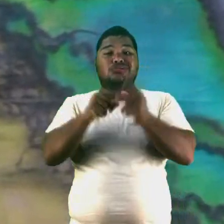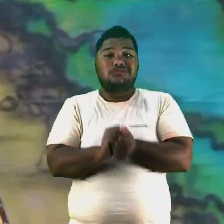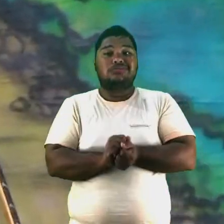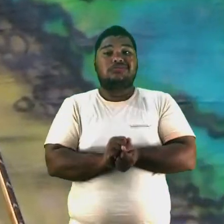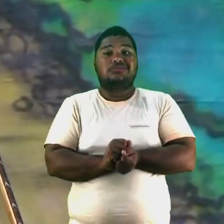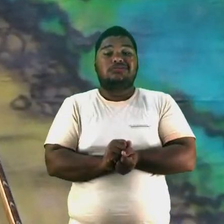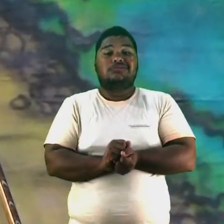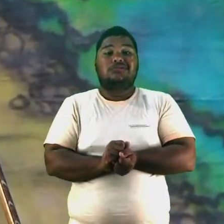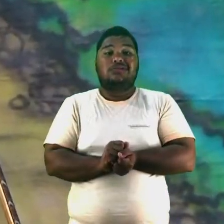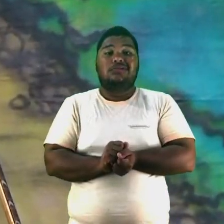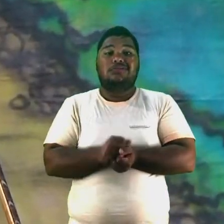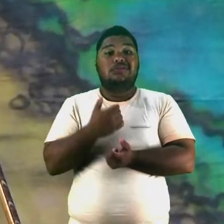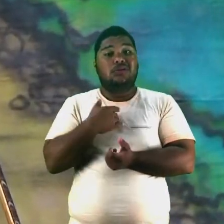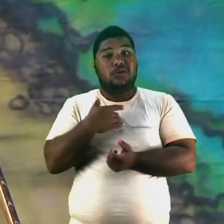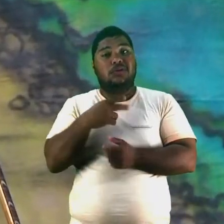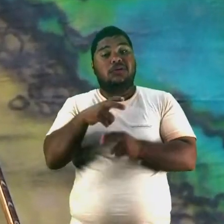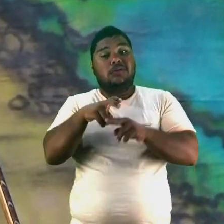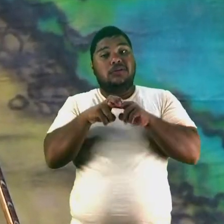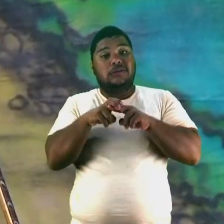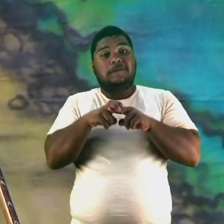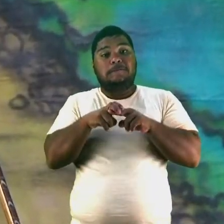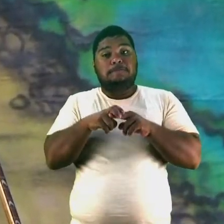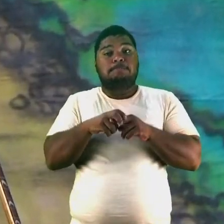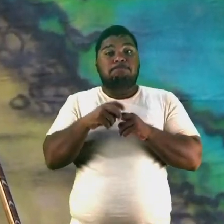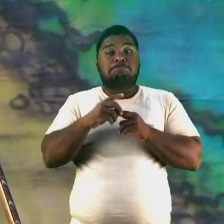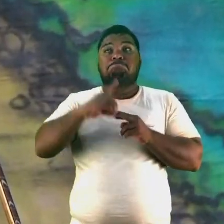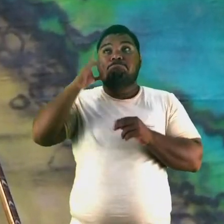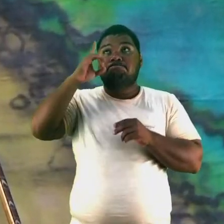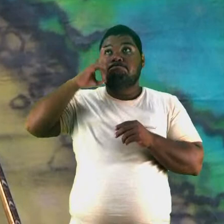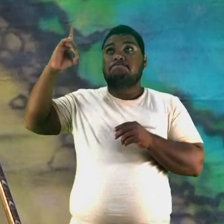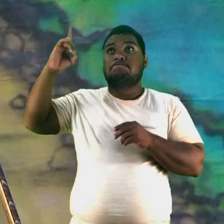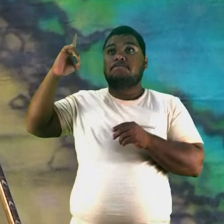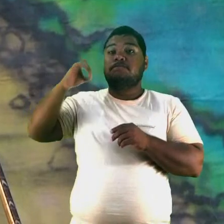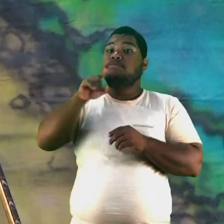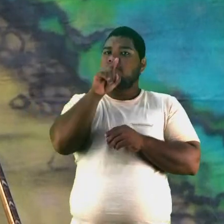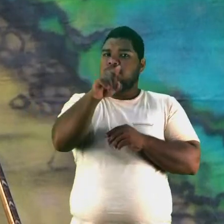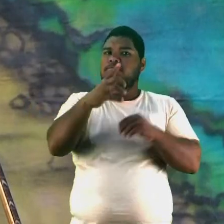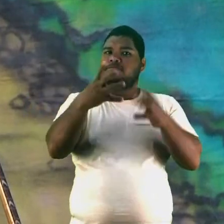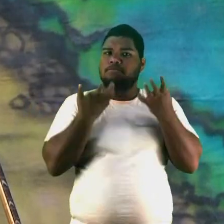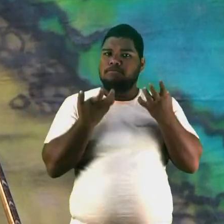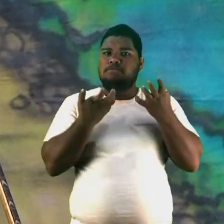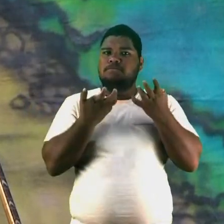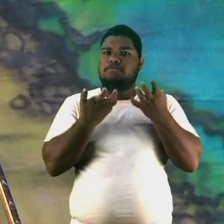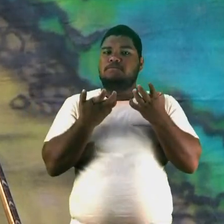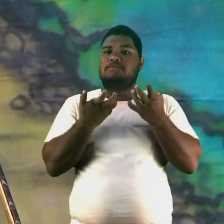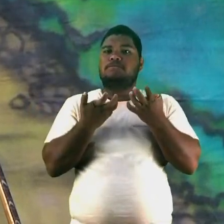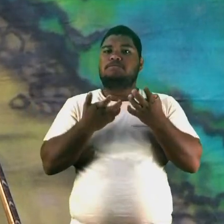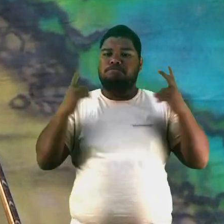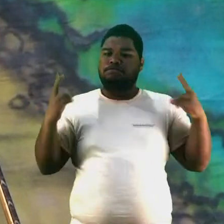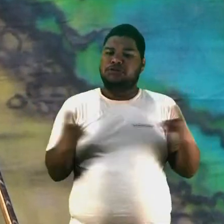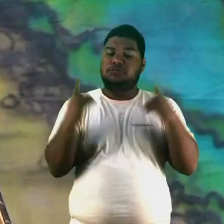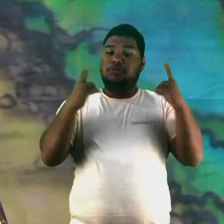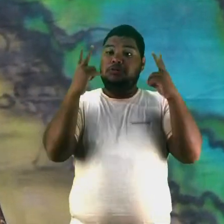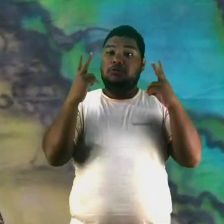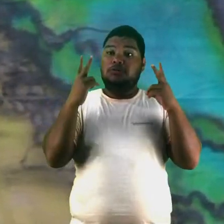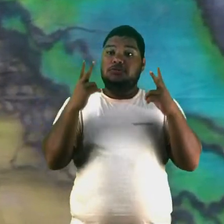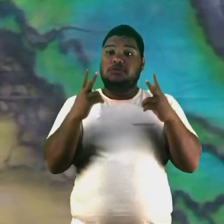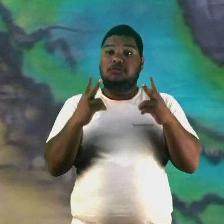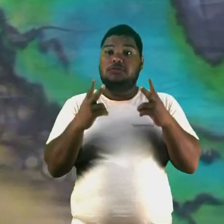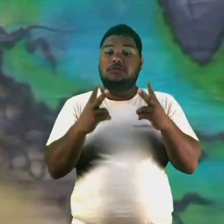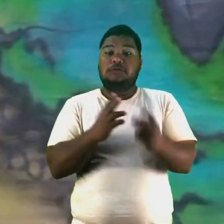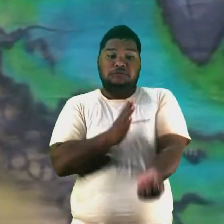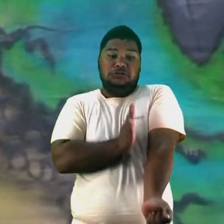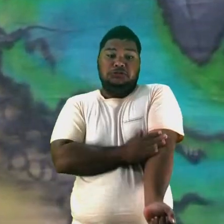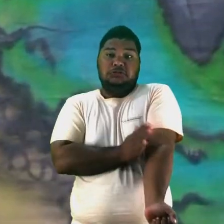ele. Aí eu disse para ele assim: olha, você quer ter vitória? Você quer ter vitória contra o vício?